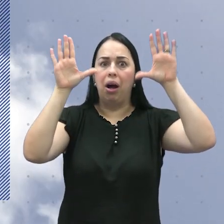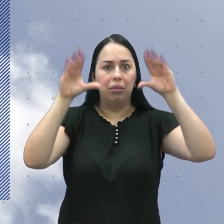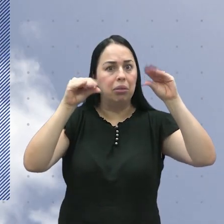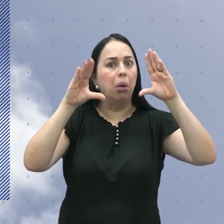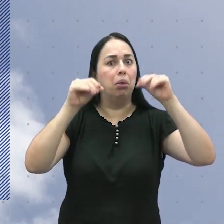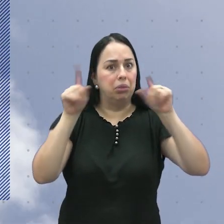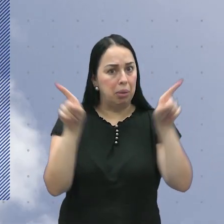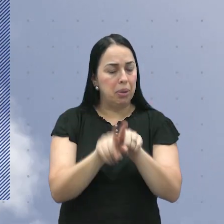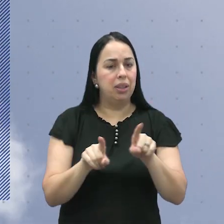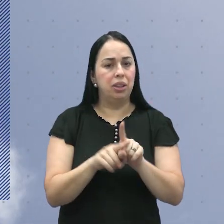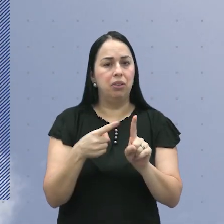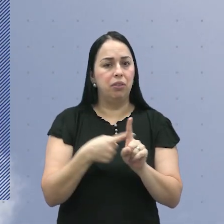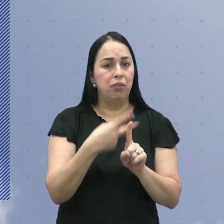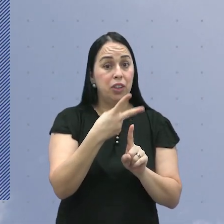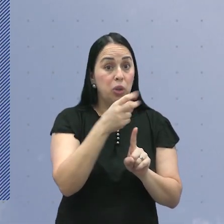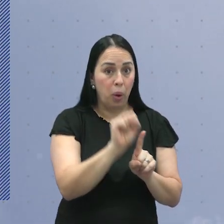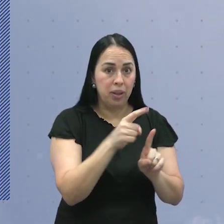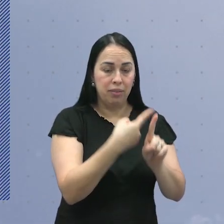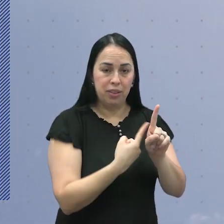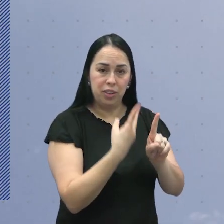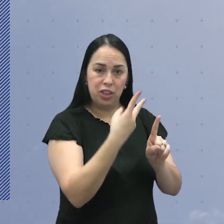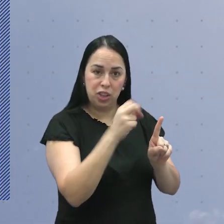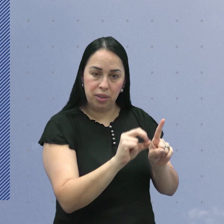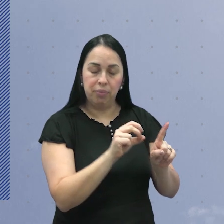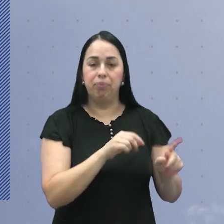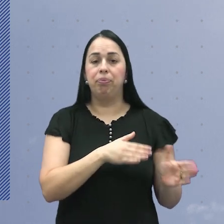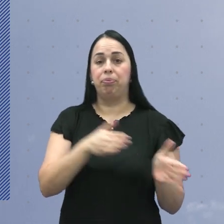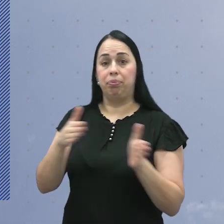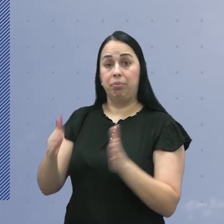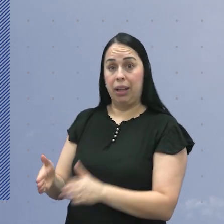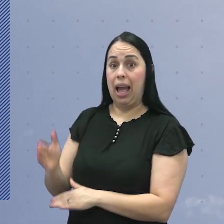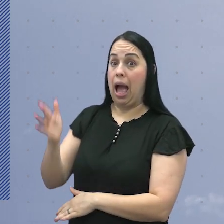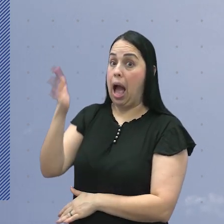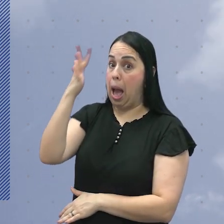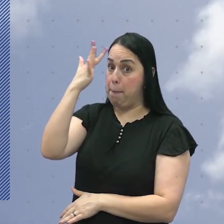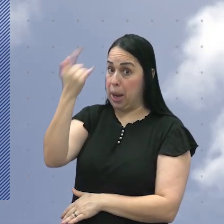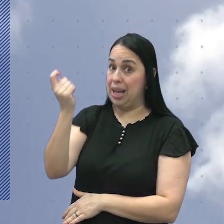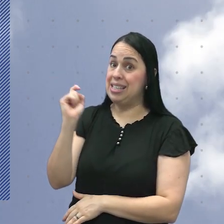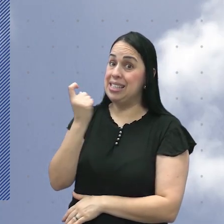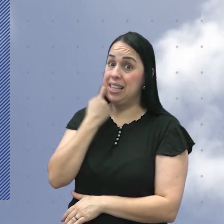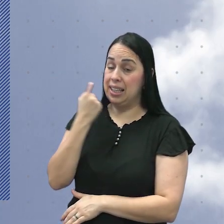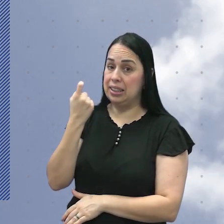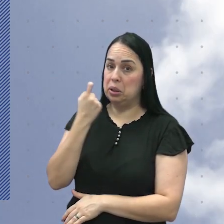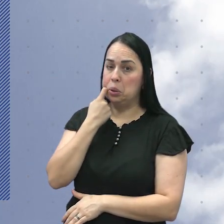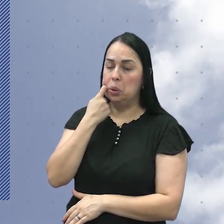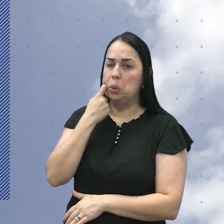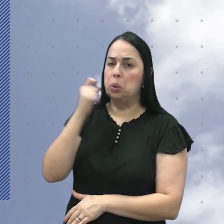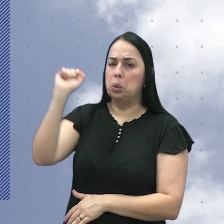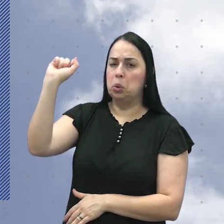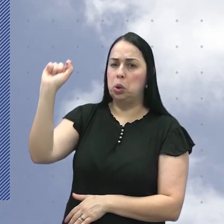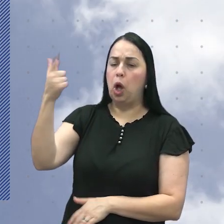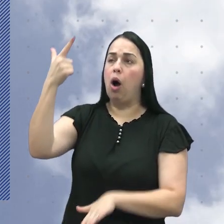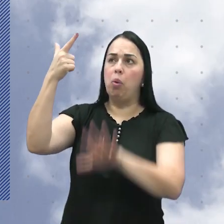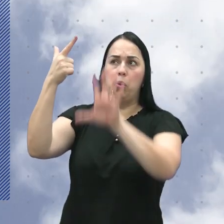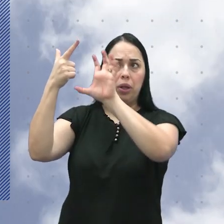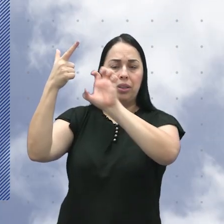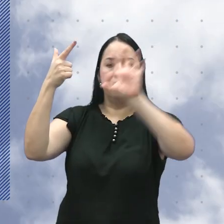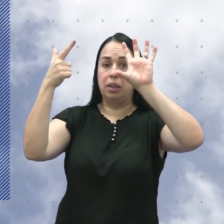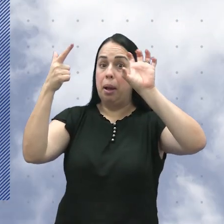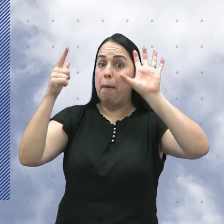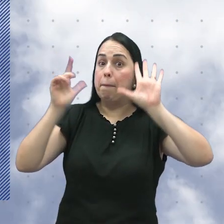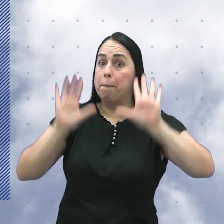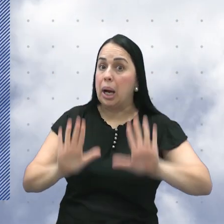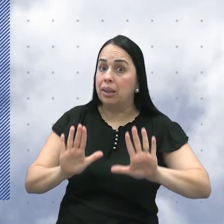até a noite. A máxima é de 28 graus e a mínima 20. Já amanhã, sexta-feira, o dia segue com sol entre